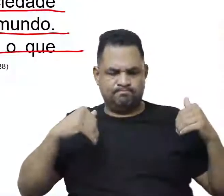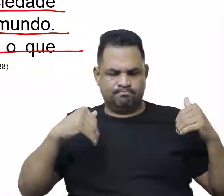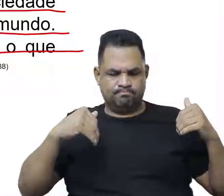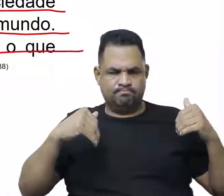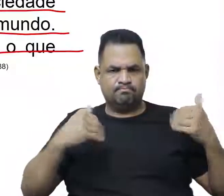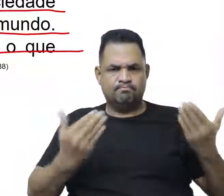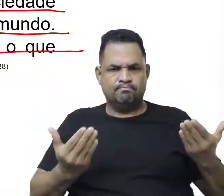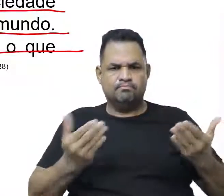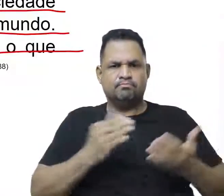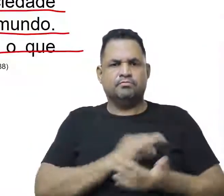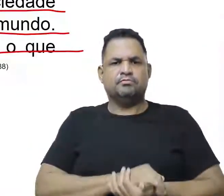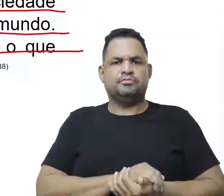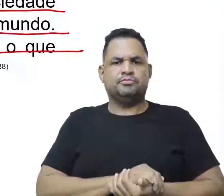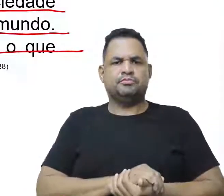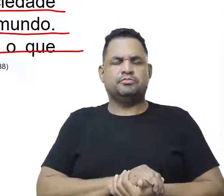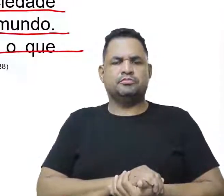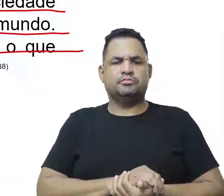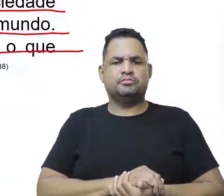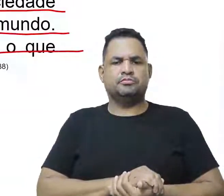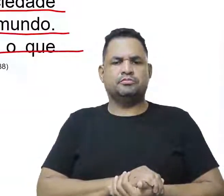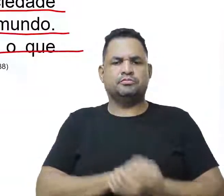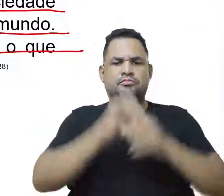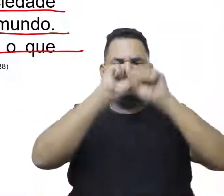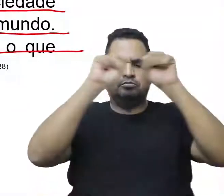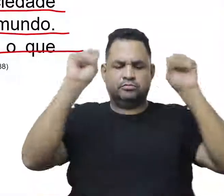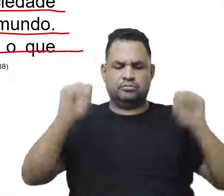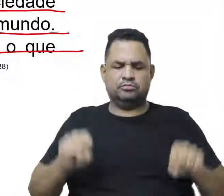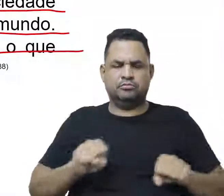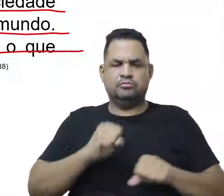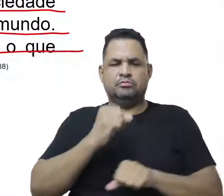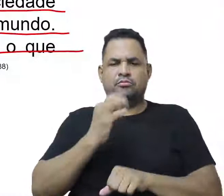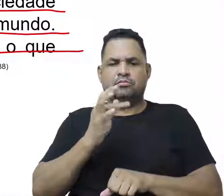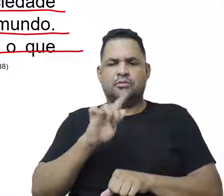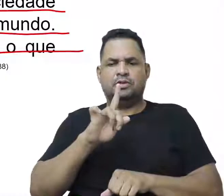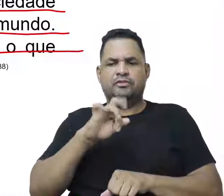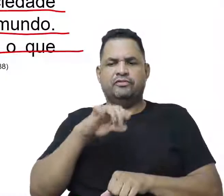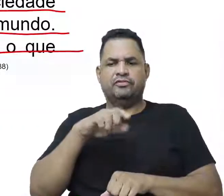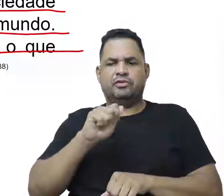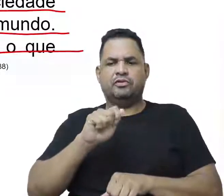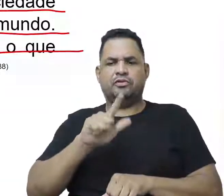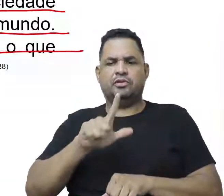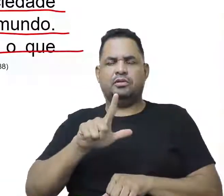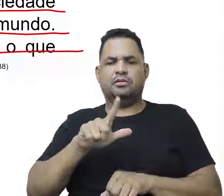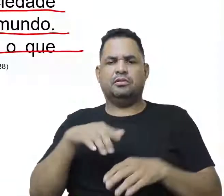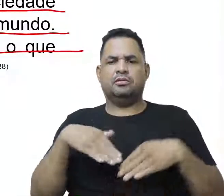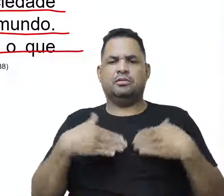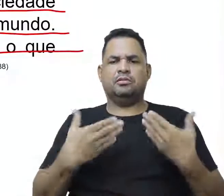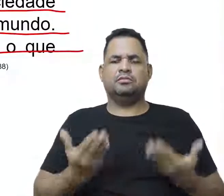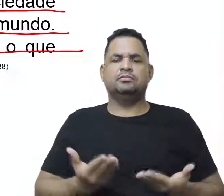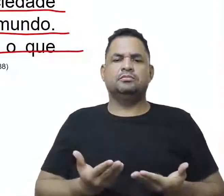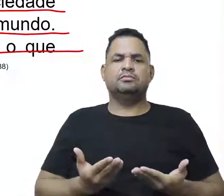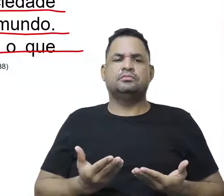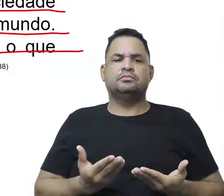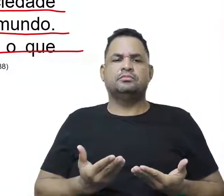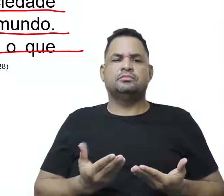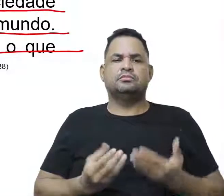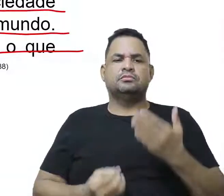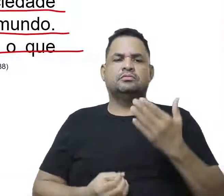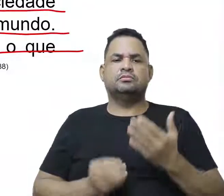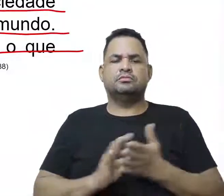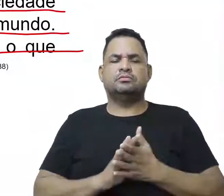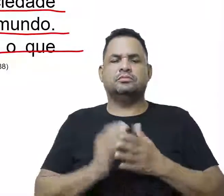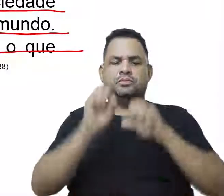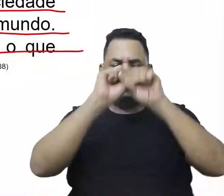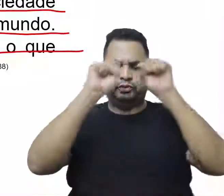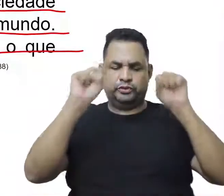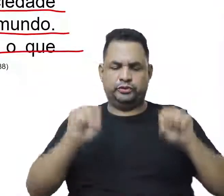desagregação né fim do sistema feudal E com isso veio o